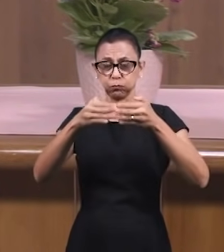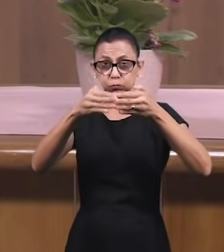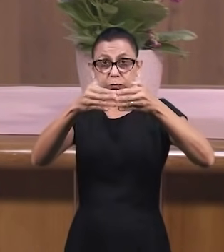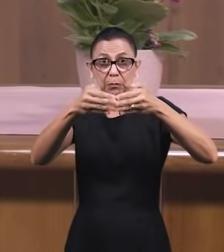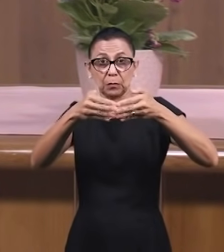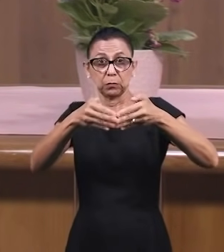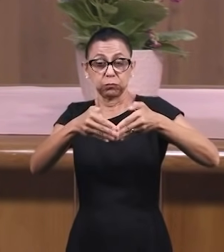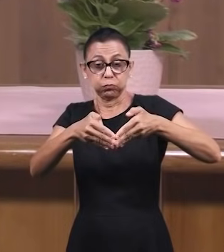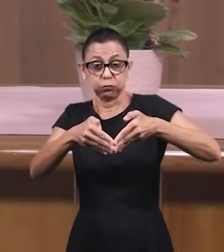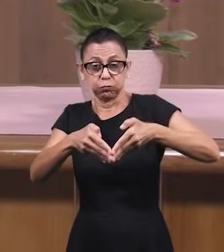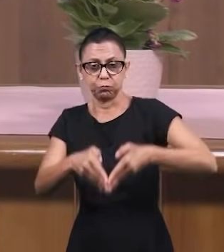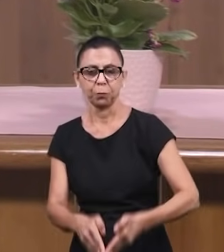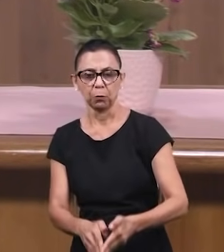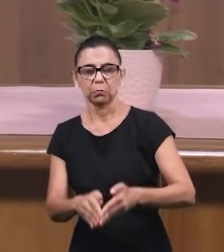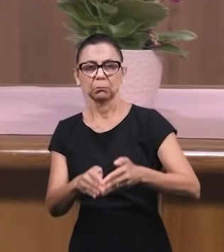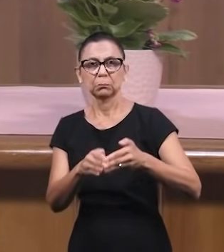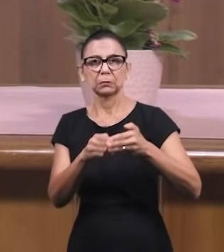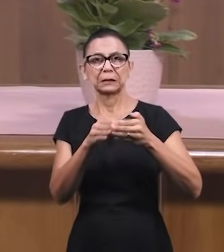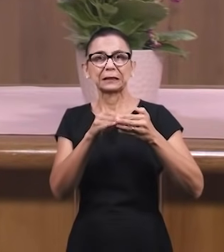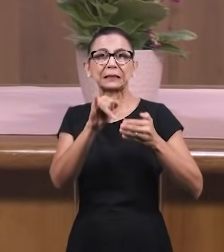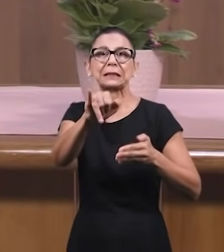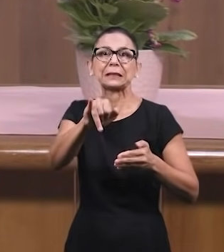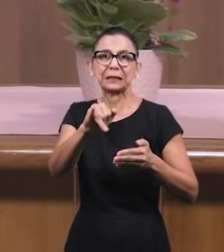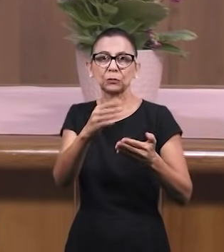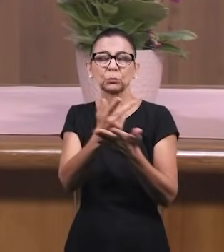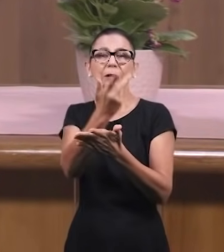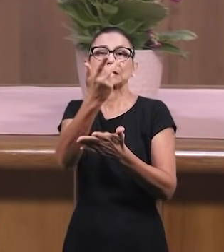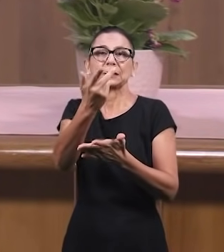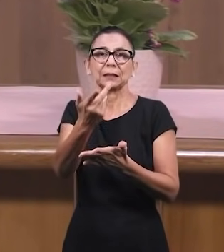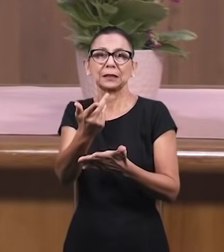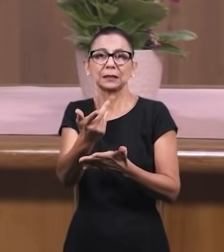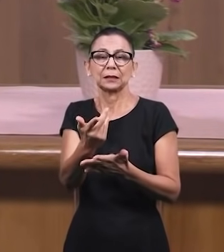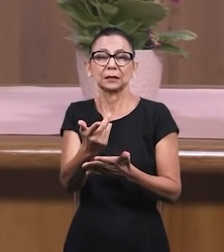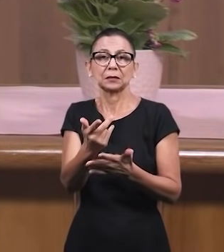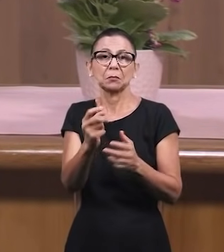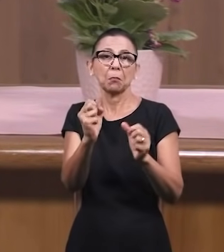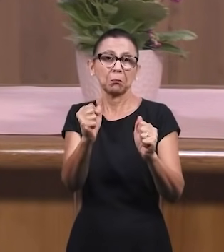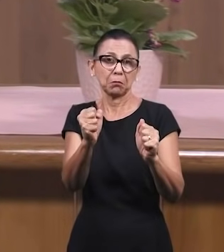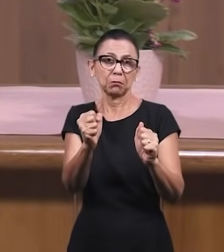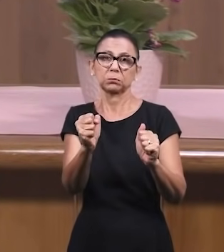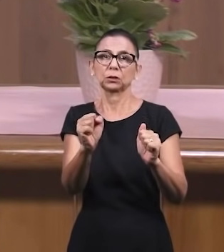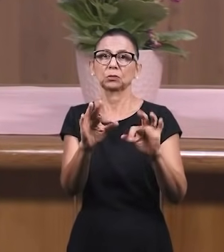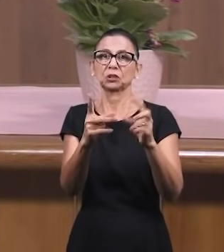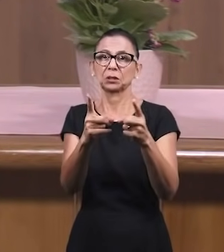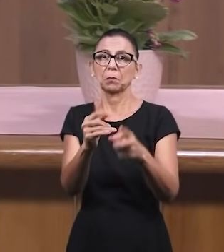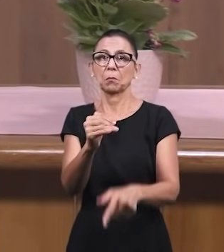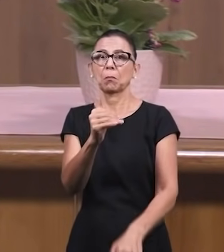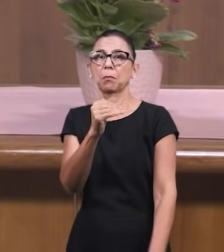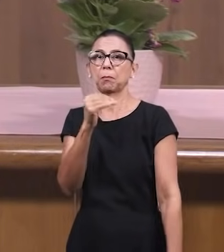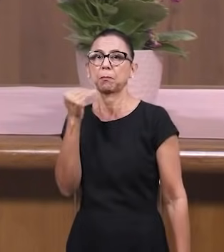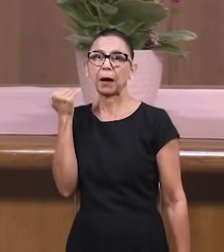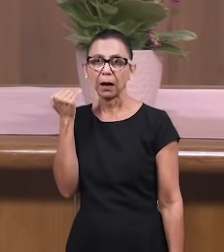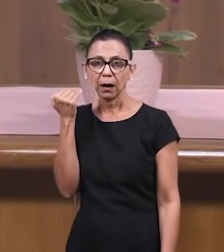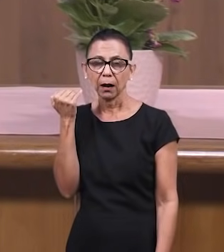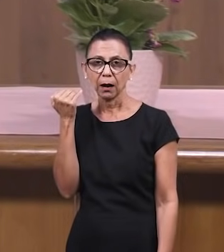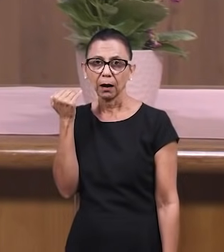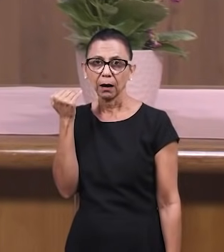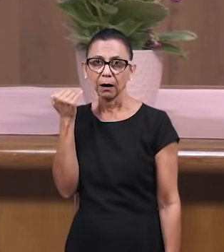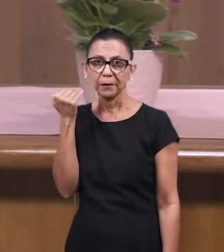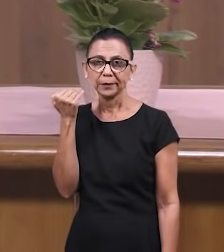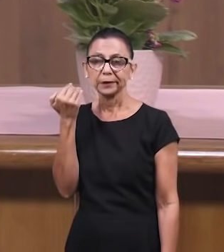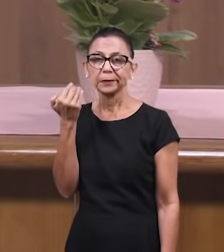discípulos caso o barco virasse, talvez não tivesse possibilidade de